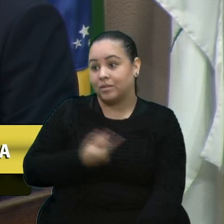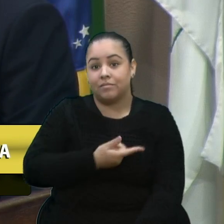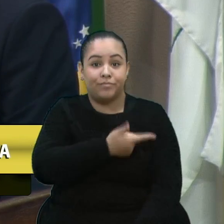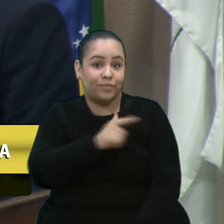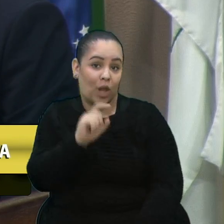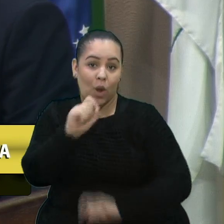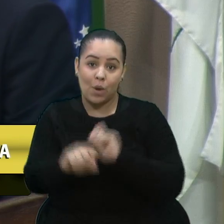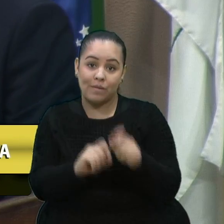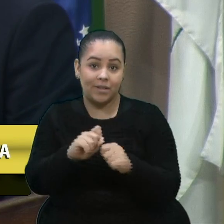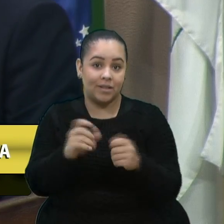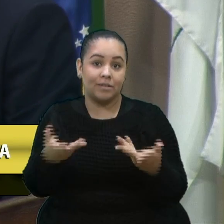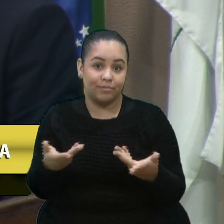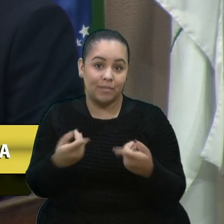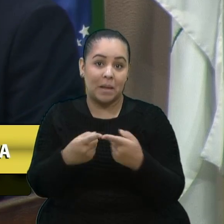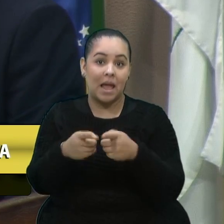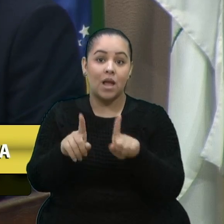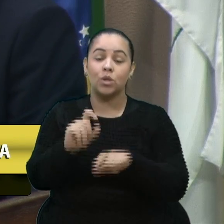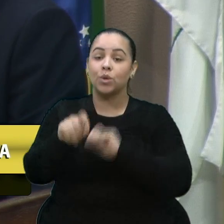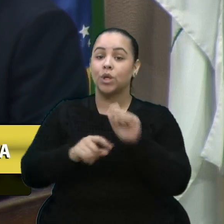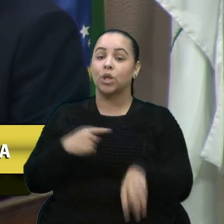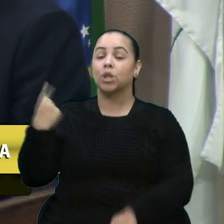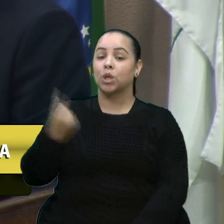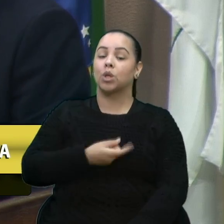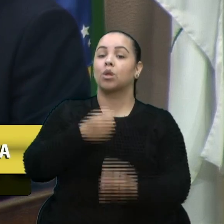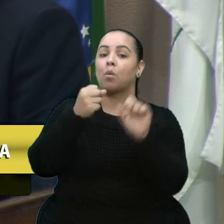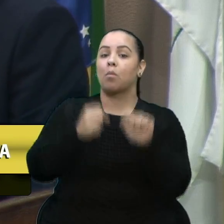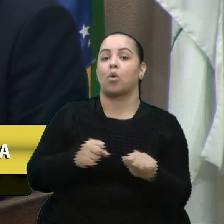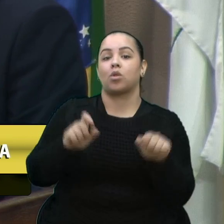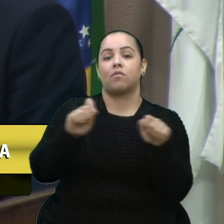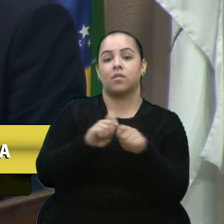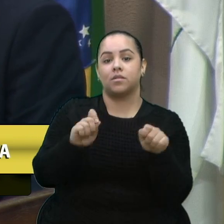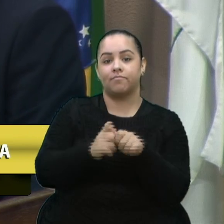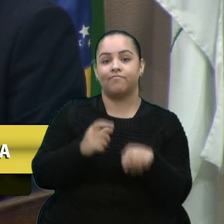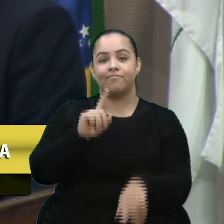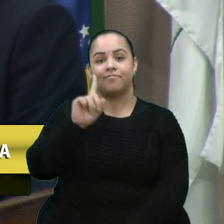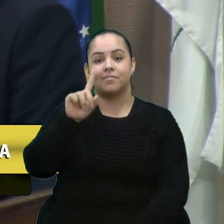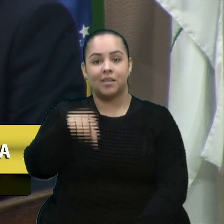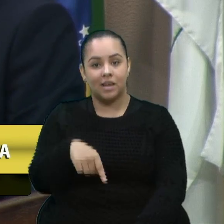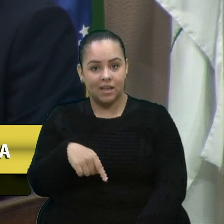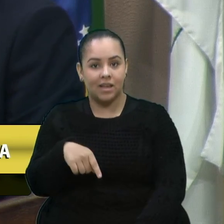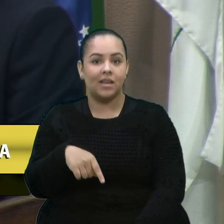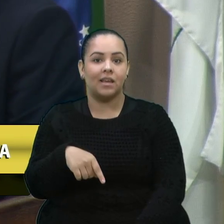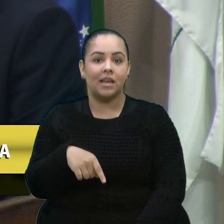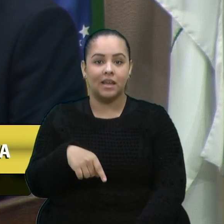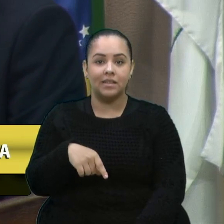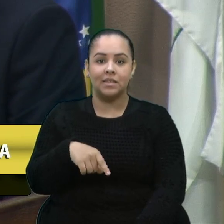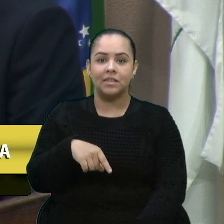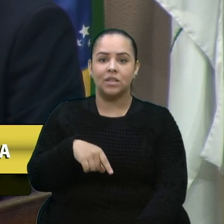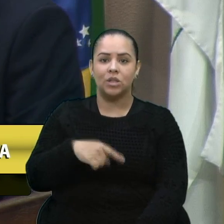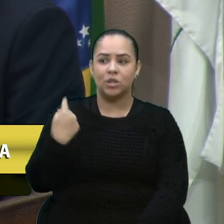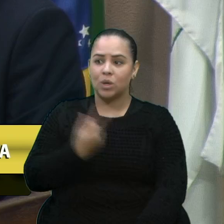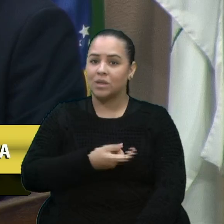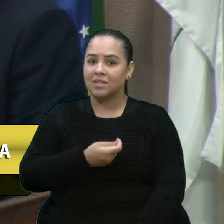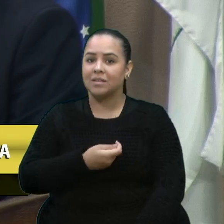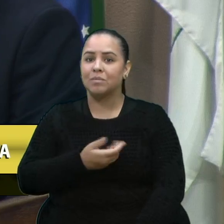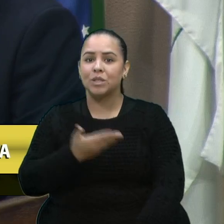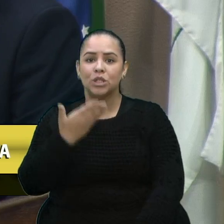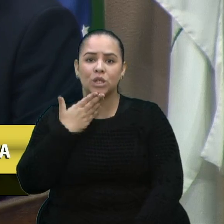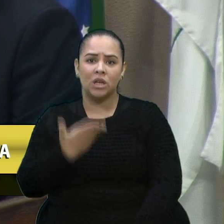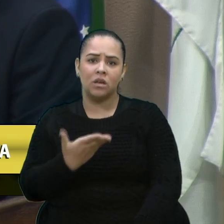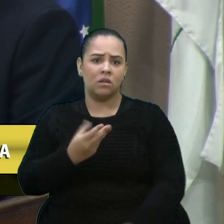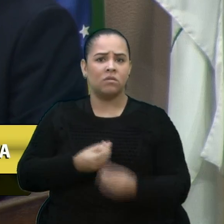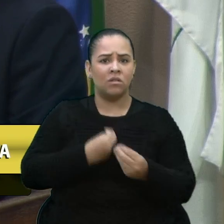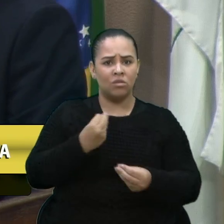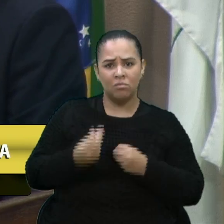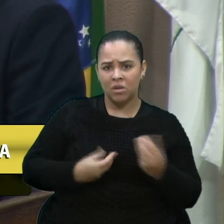fazer. O que a gente pode fazer é pedir que exista pelo menos um sentimento com o contribuinte